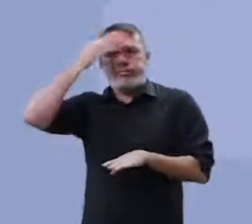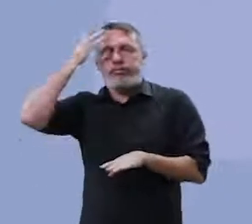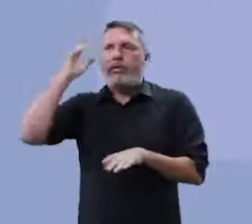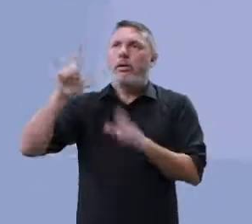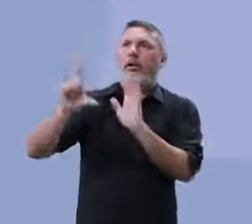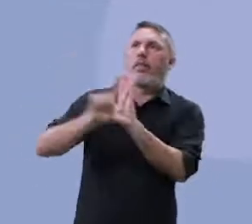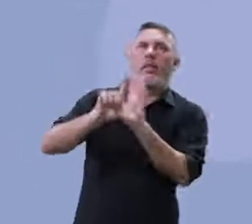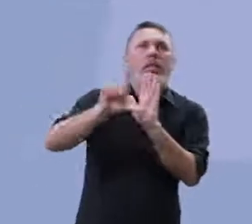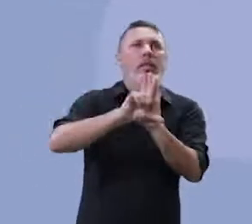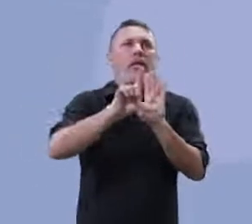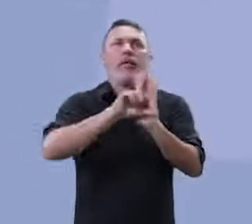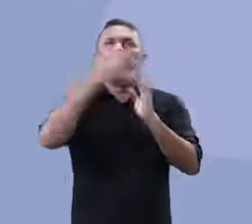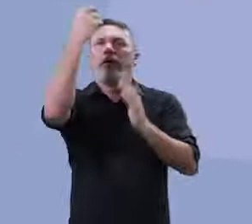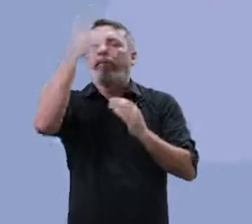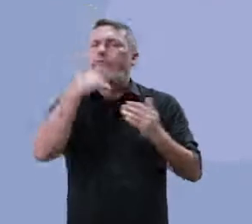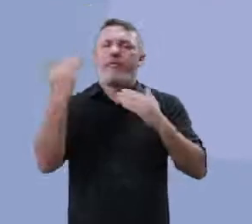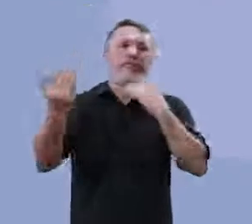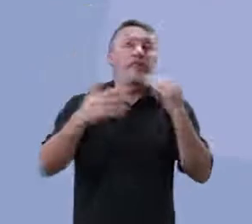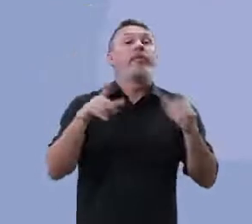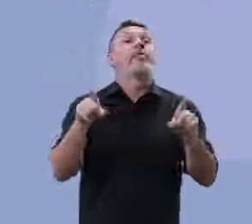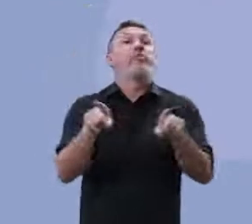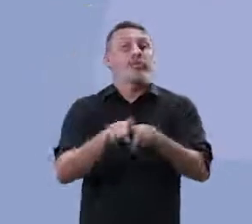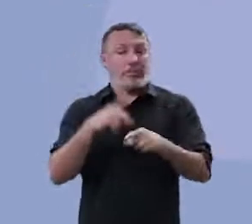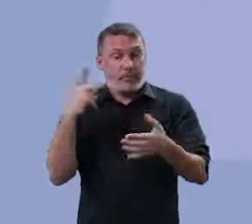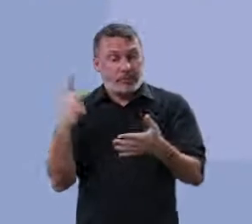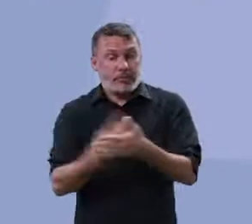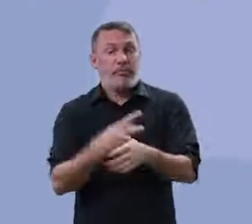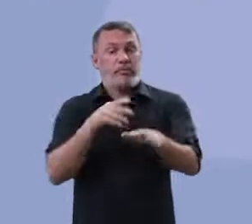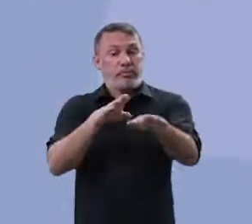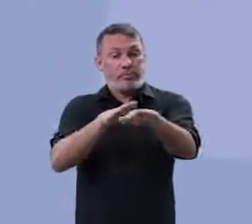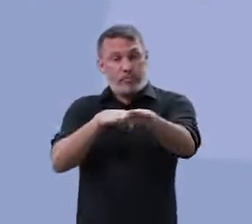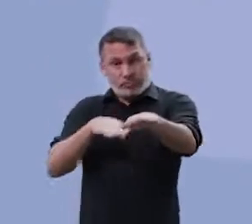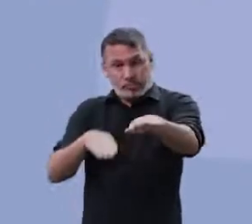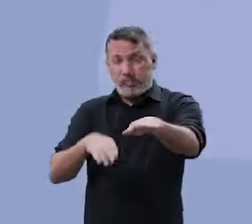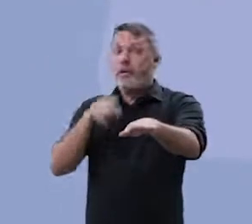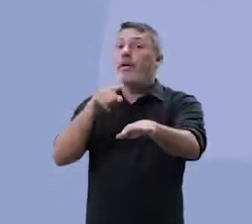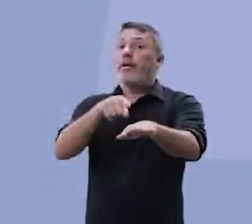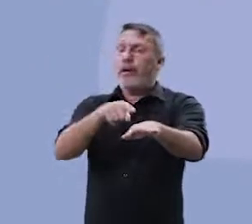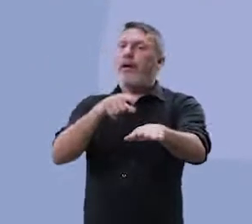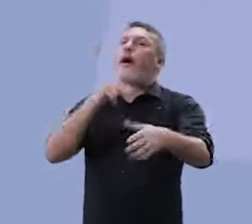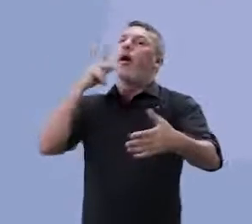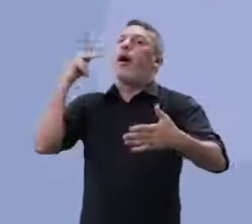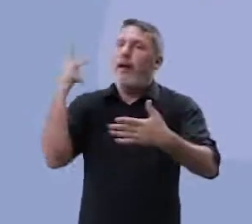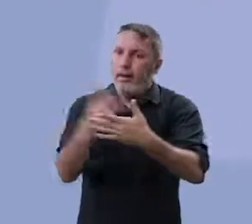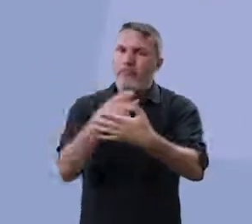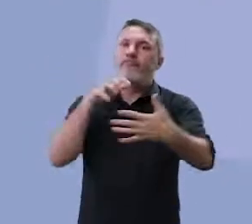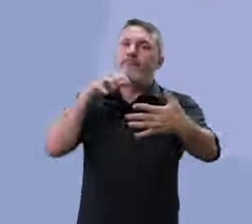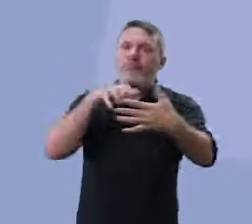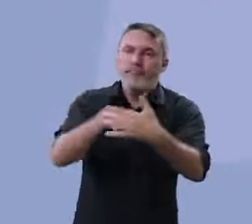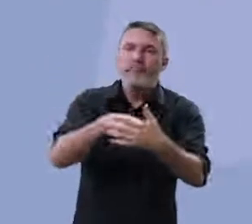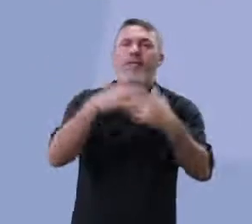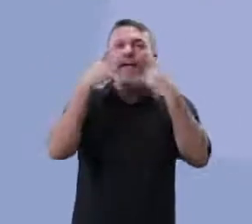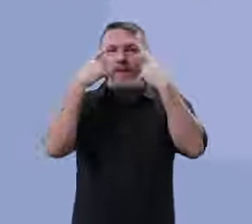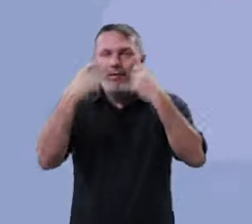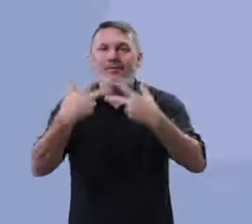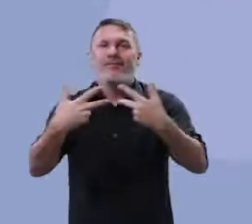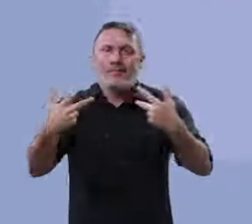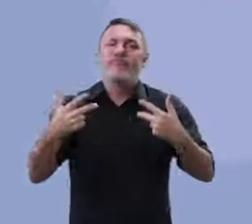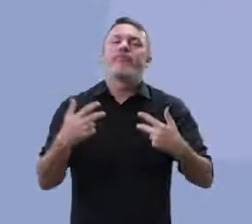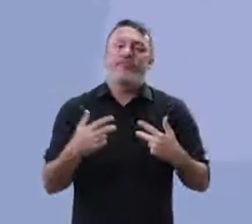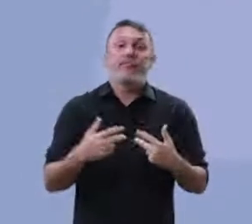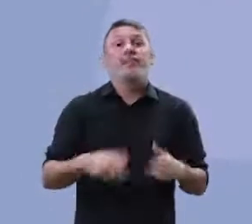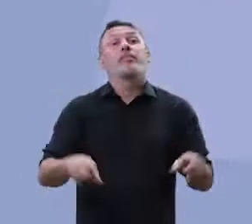nós falamos, ele não quer respeitar. Então o engarrafamento também é uma causa para